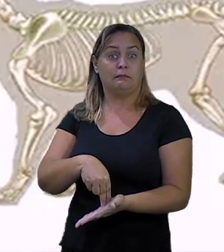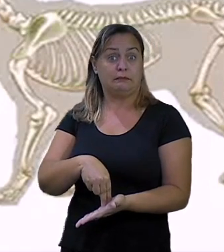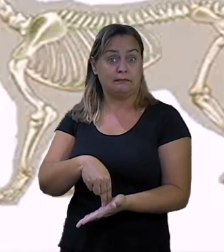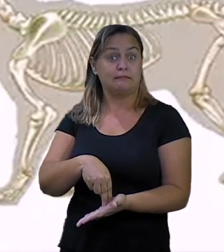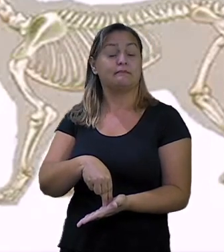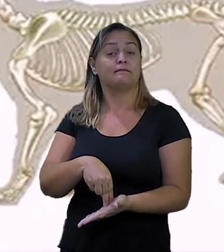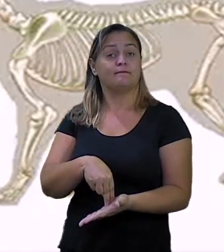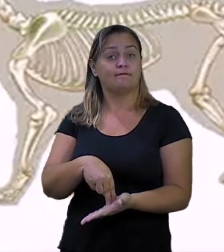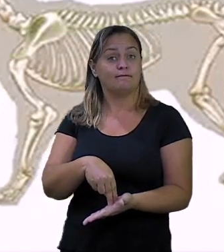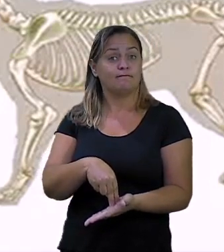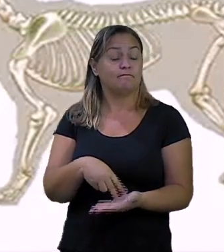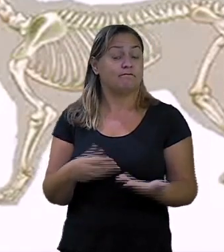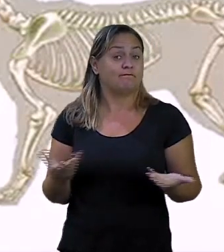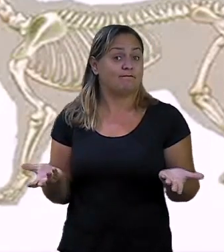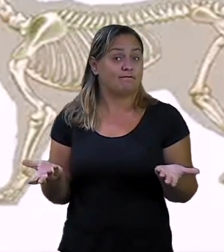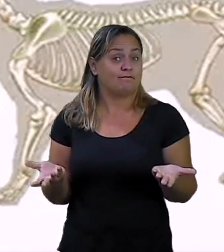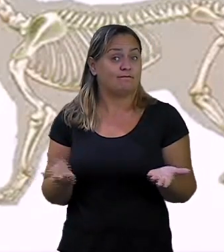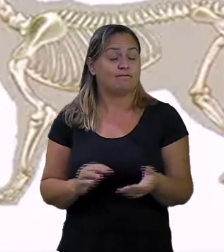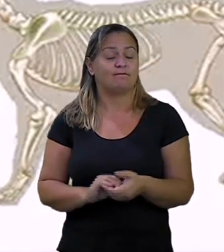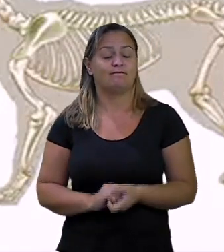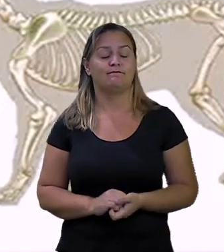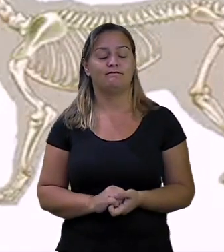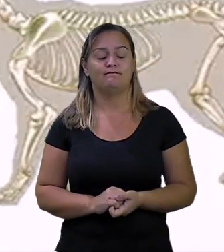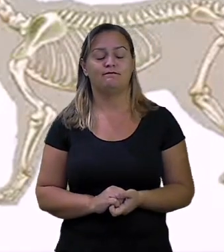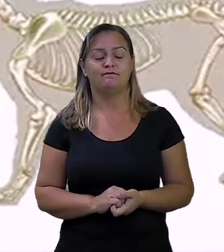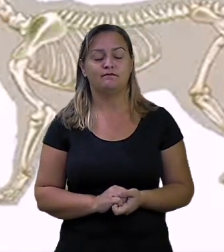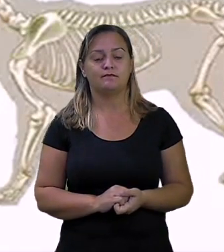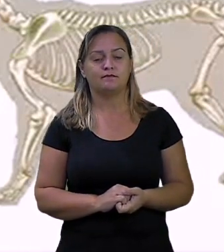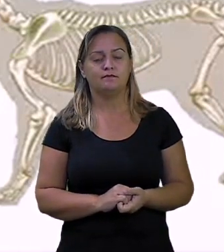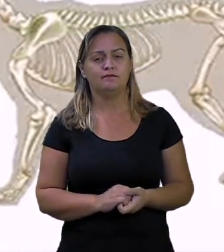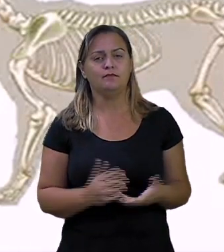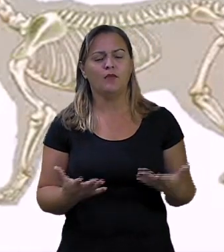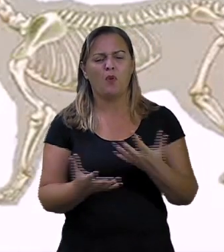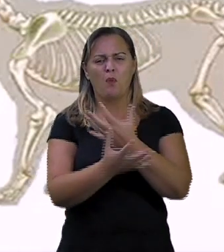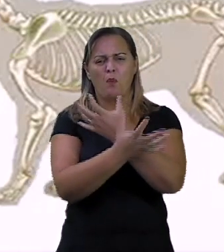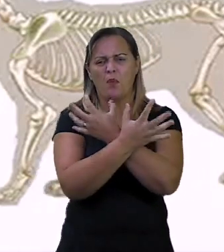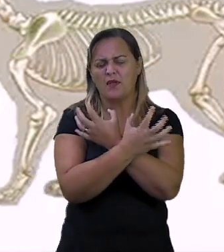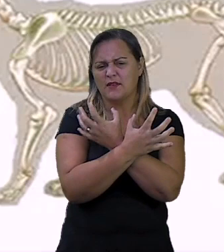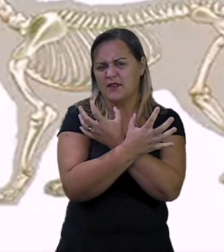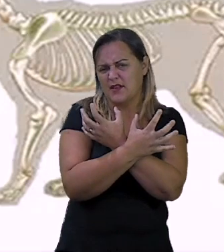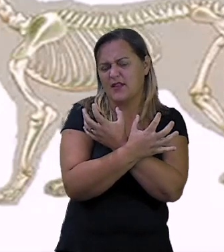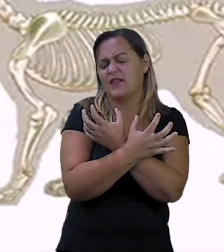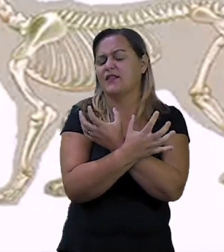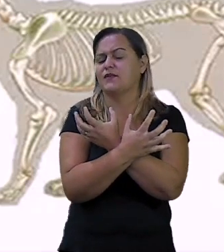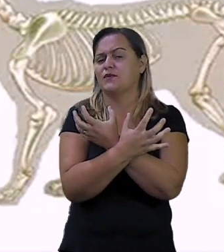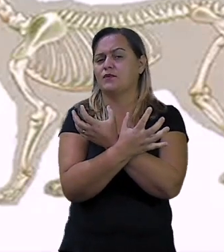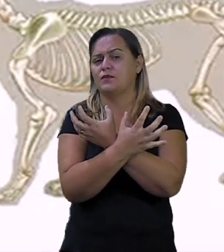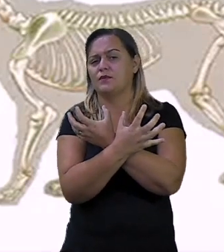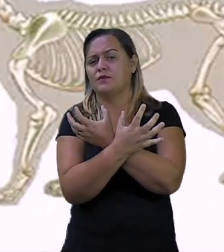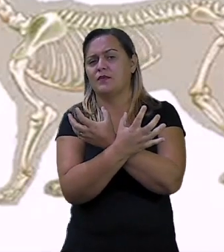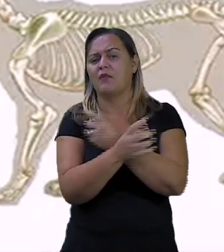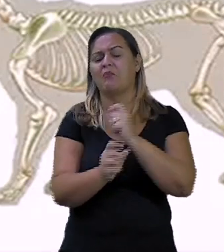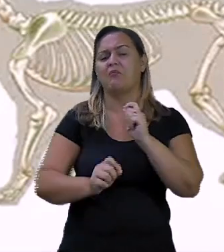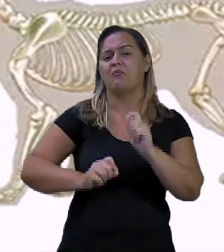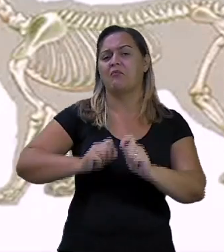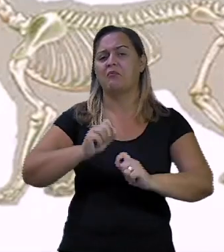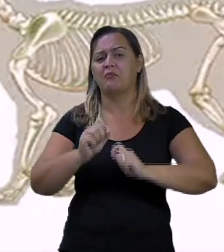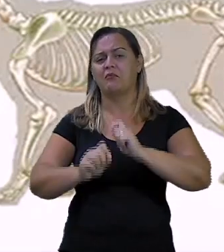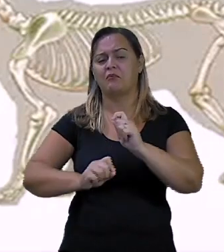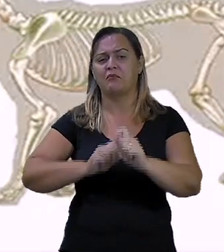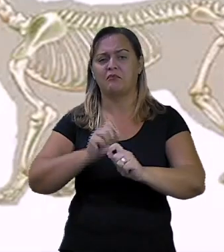aí bom o esqueleto ele vai desempenhar diferentes funções